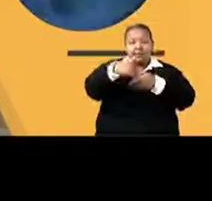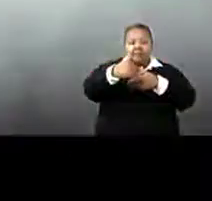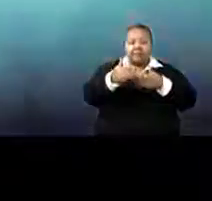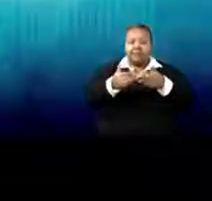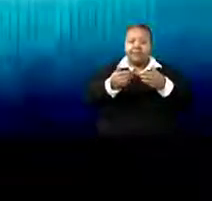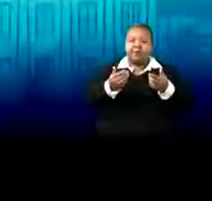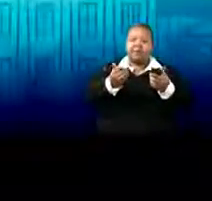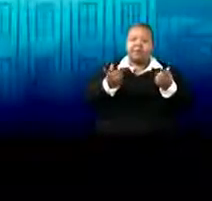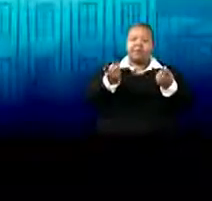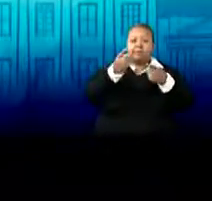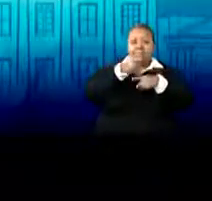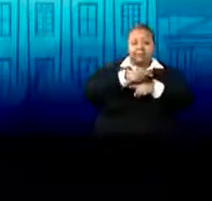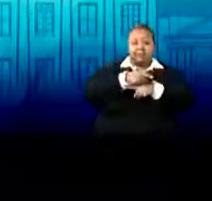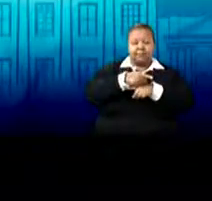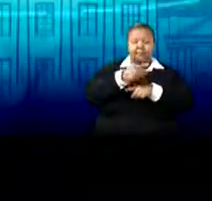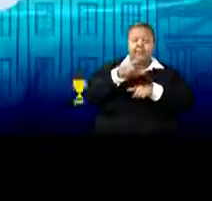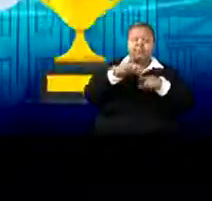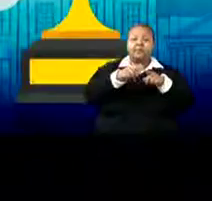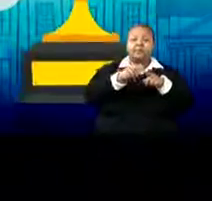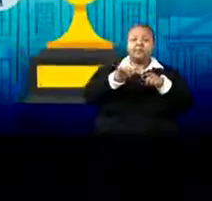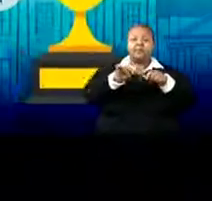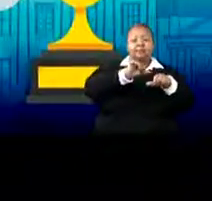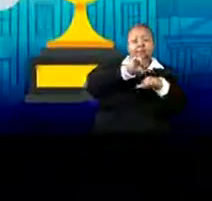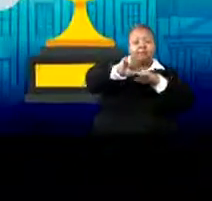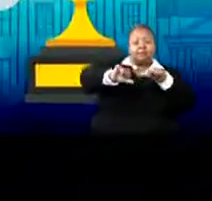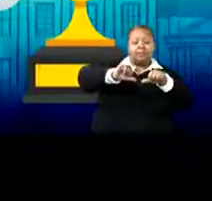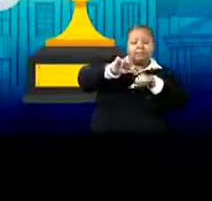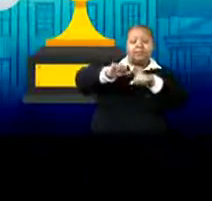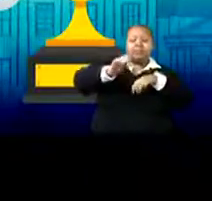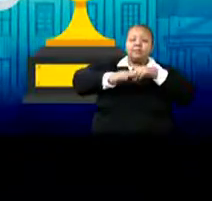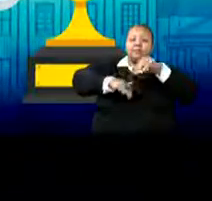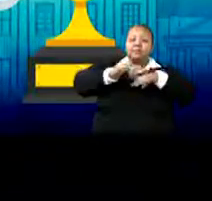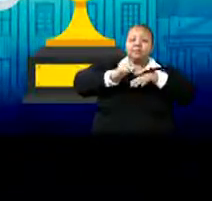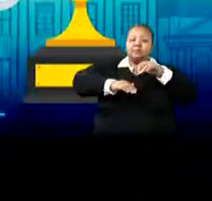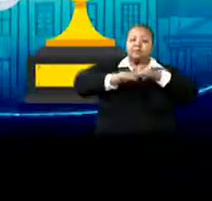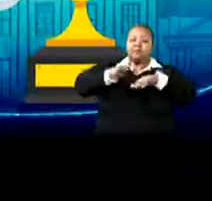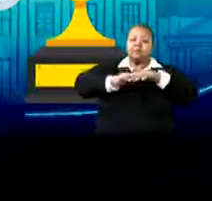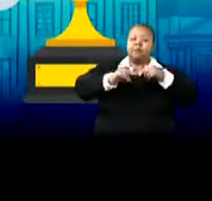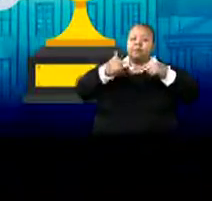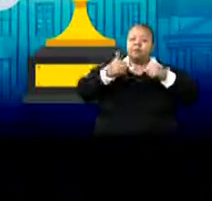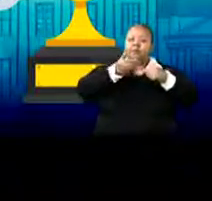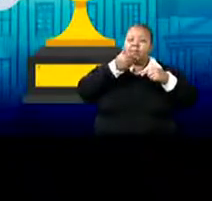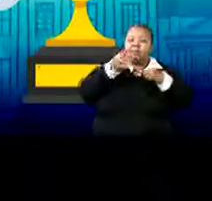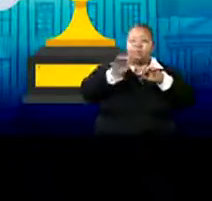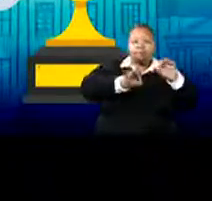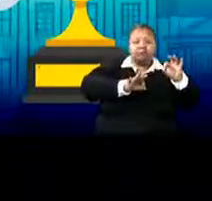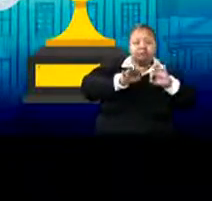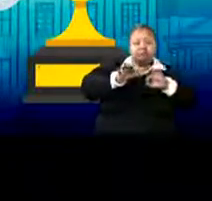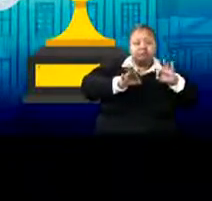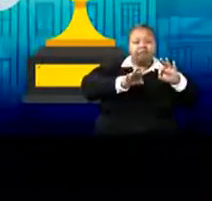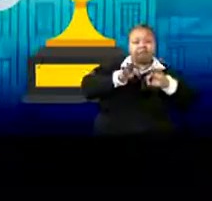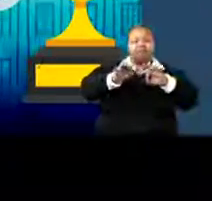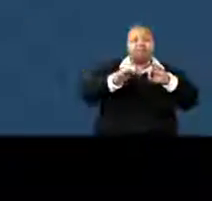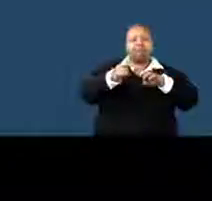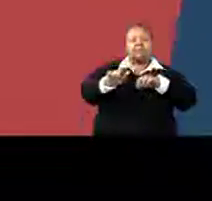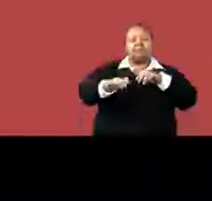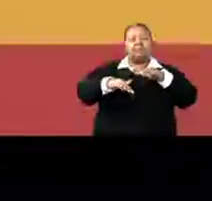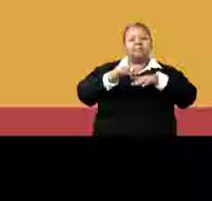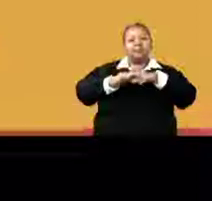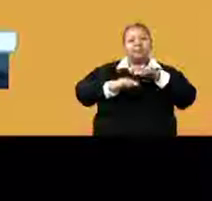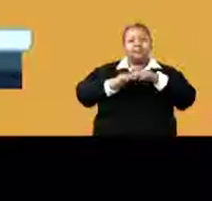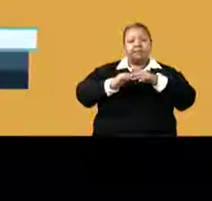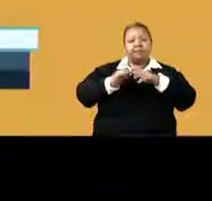invertida e em contrapartida vai transformar um profissional diferenciado e mais qualificado para desempenhar as funções da sua profissão